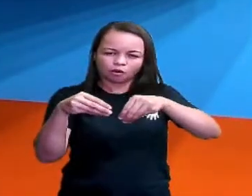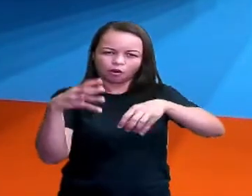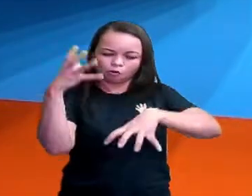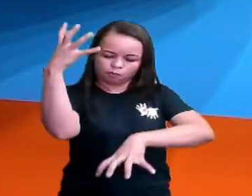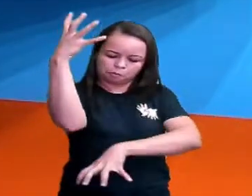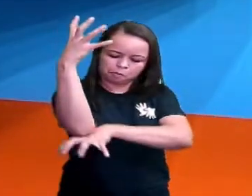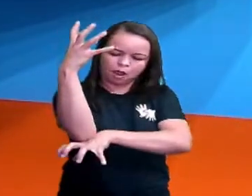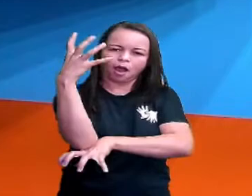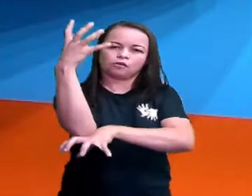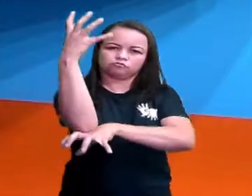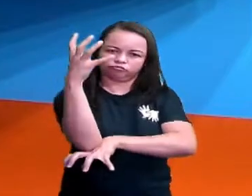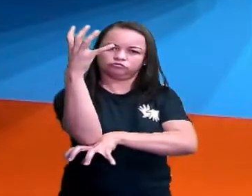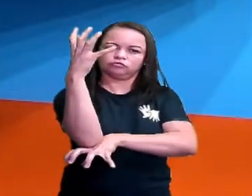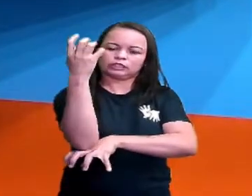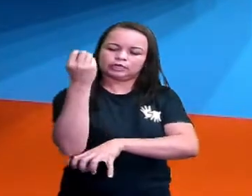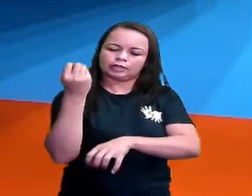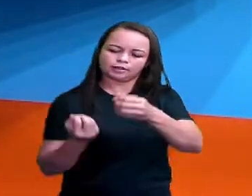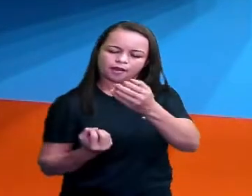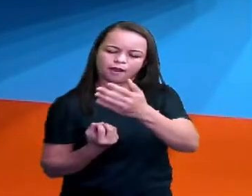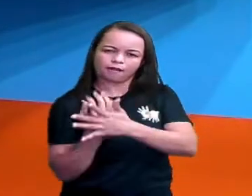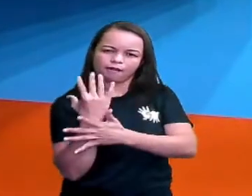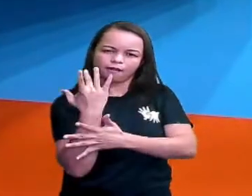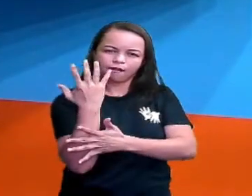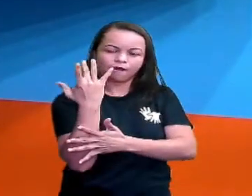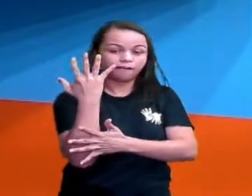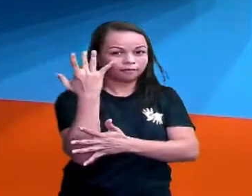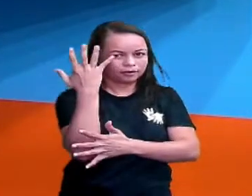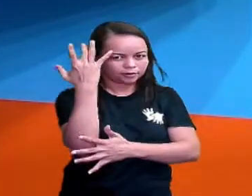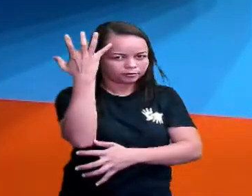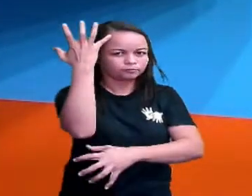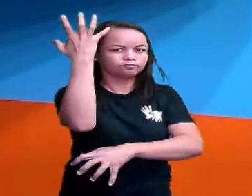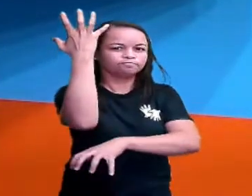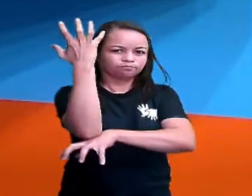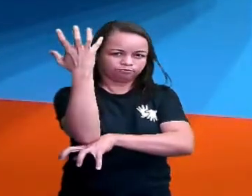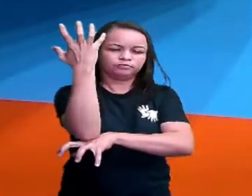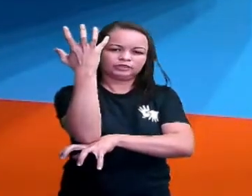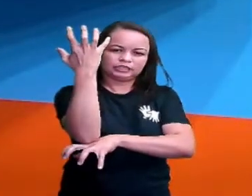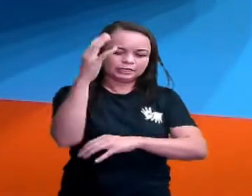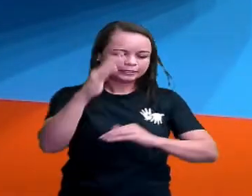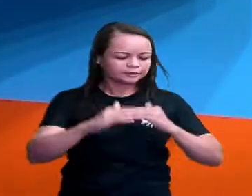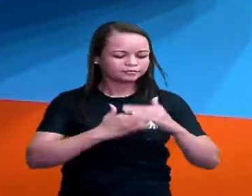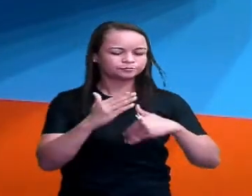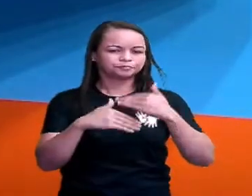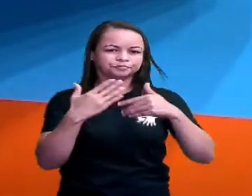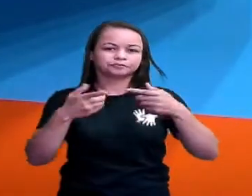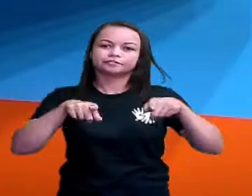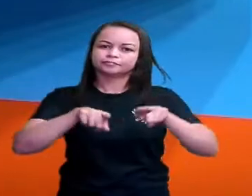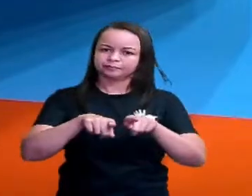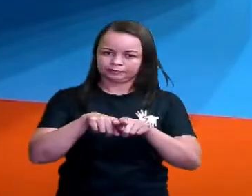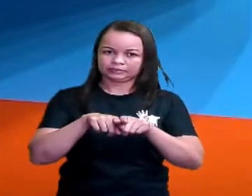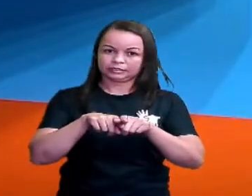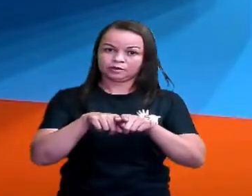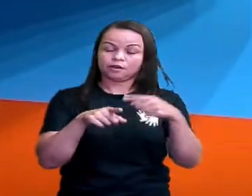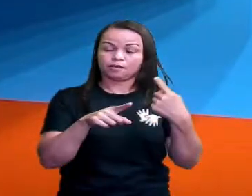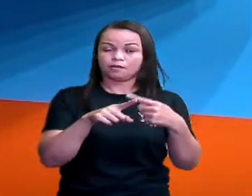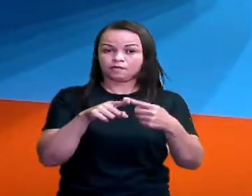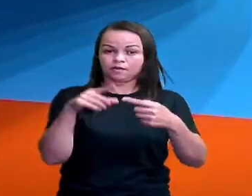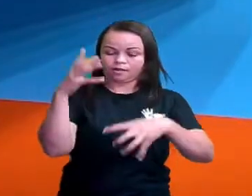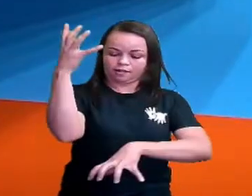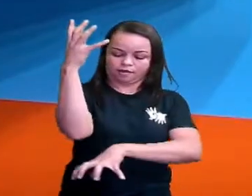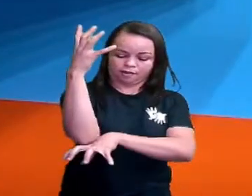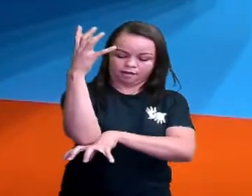vai permitir com que essa planta cresça, vai permitir com que essa planta se desenvolva, porque é a raiz que vai extrair